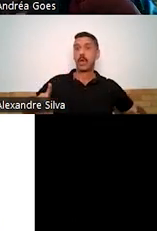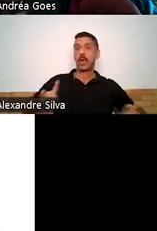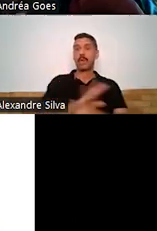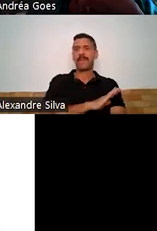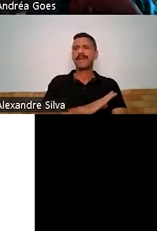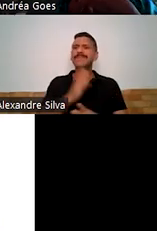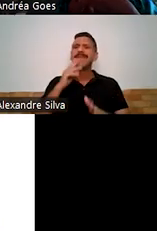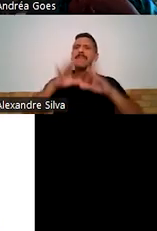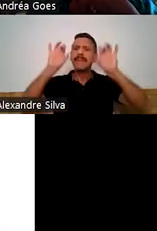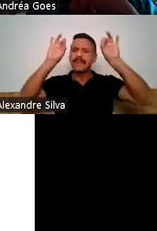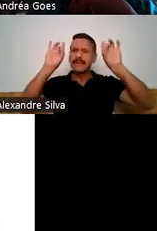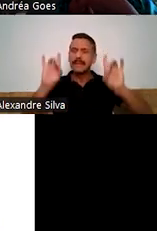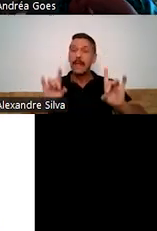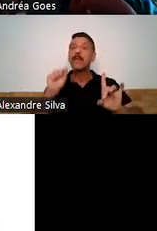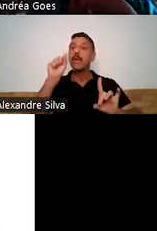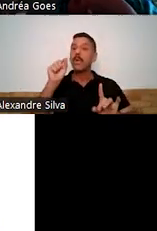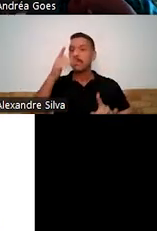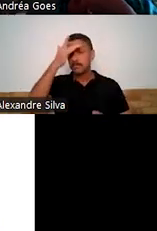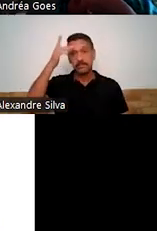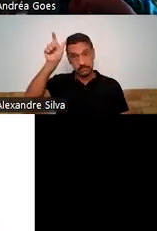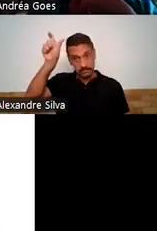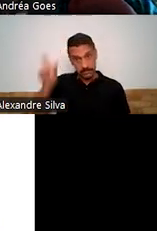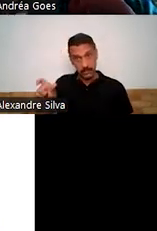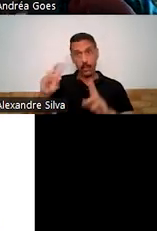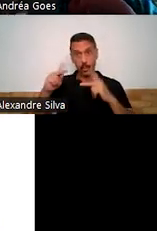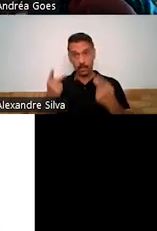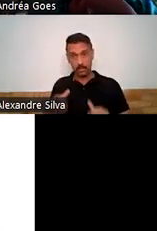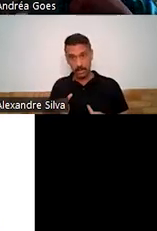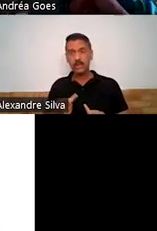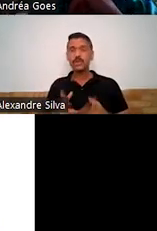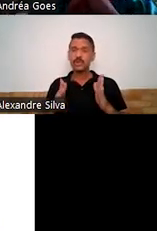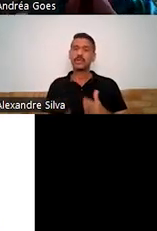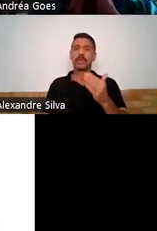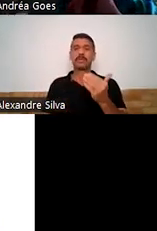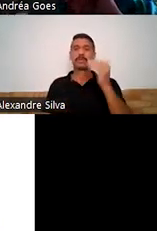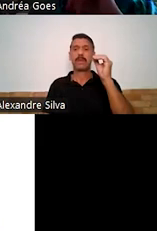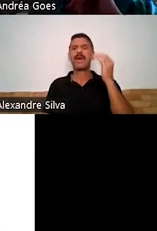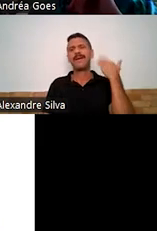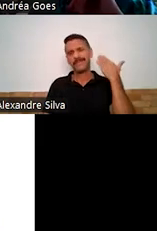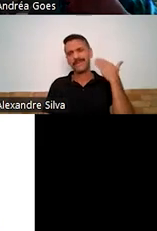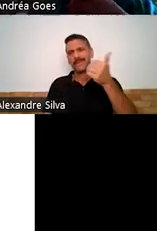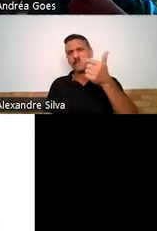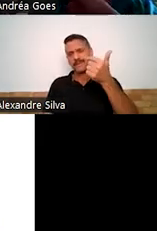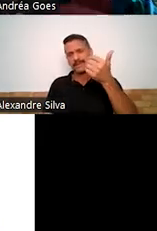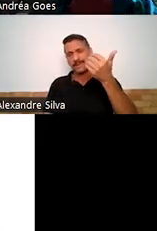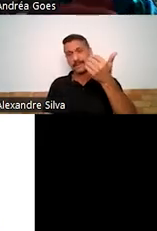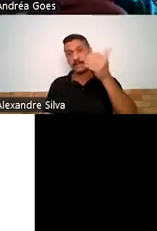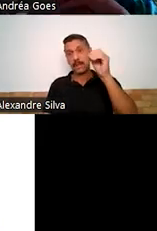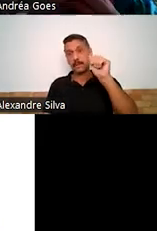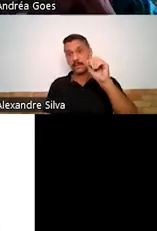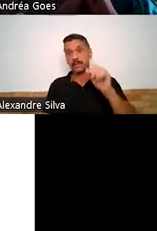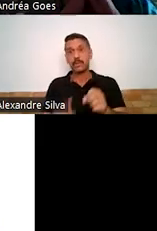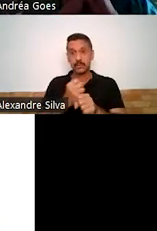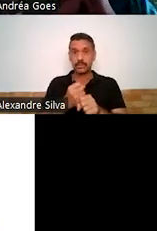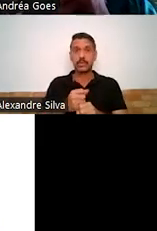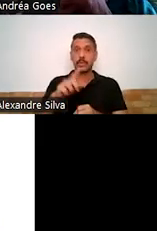tem um artigo publicado quando a gente tinha uma década, ou seja, lá para 2013, a gente começou a escrever, em 2016 a